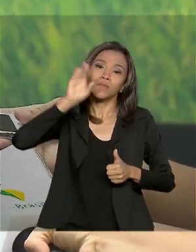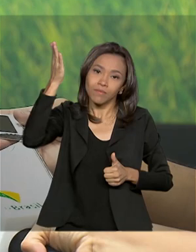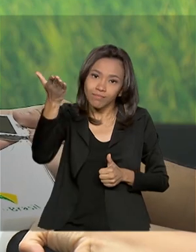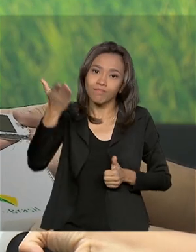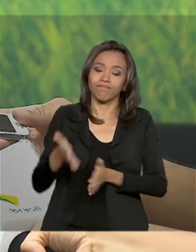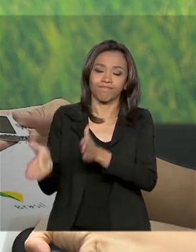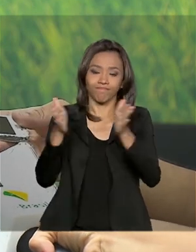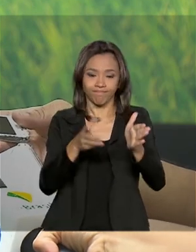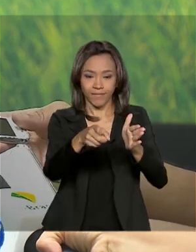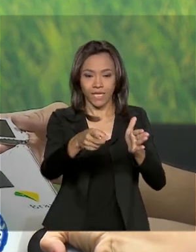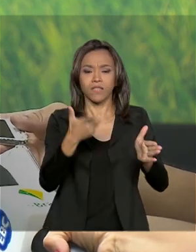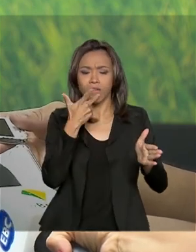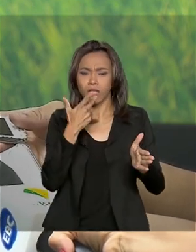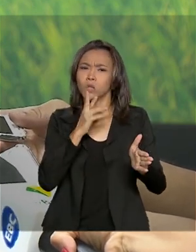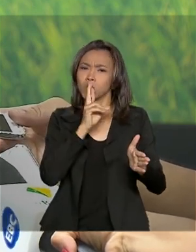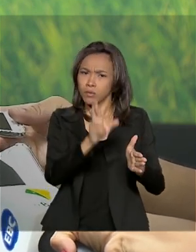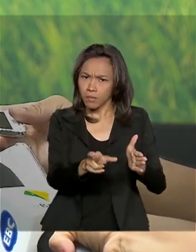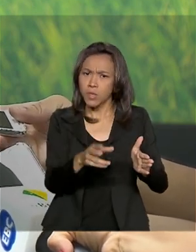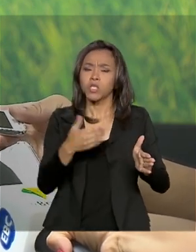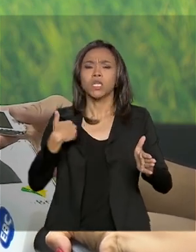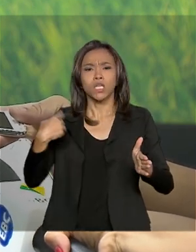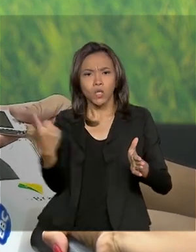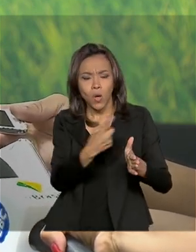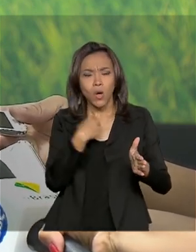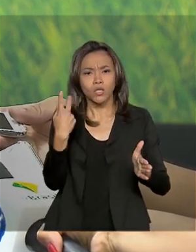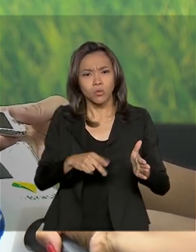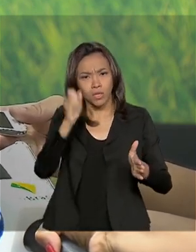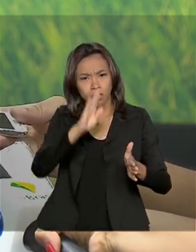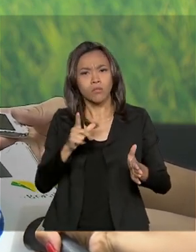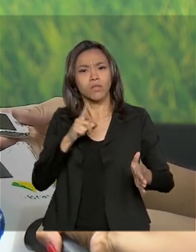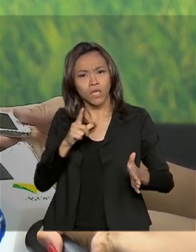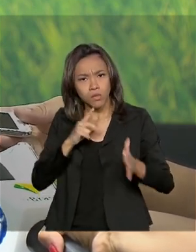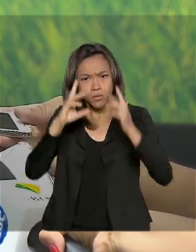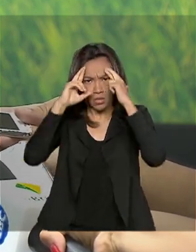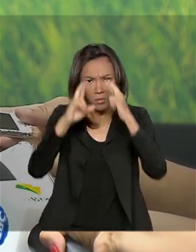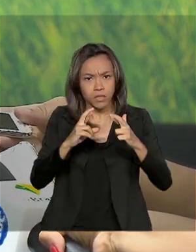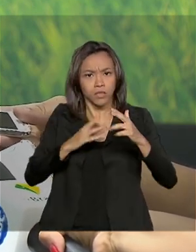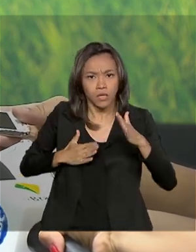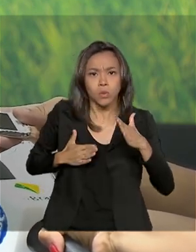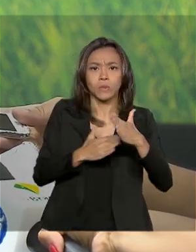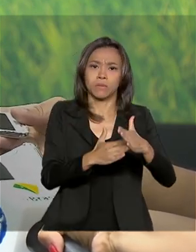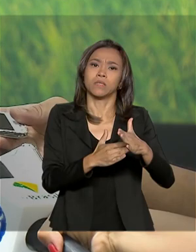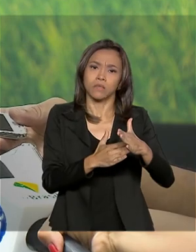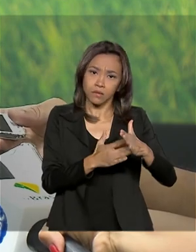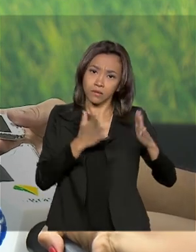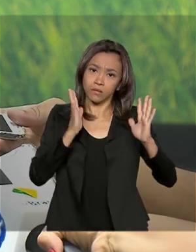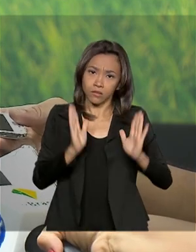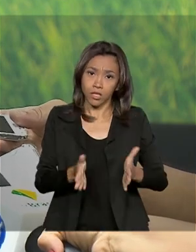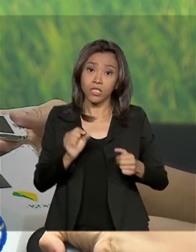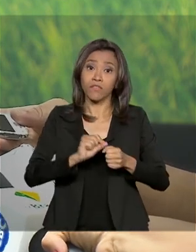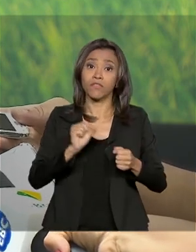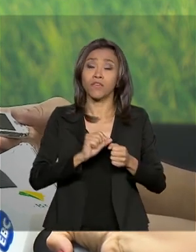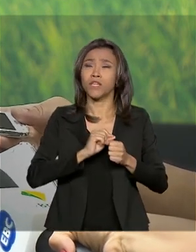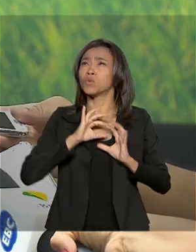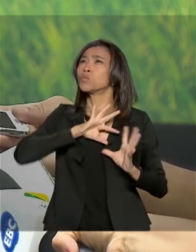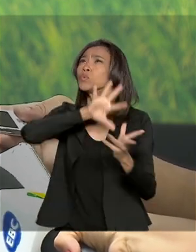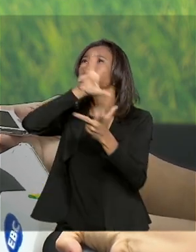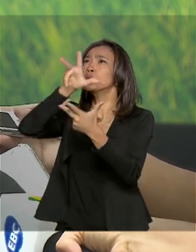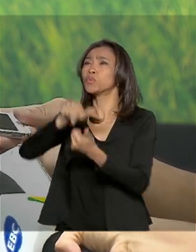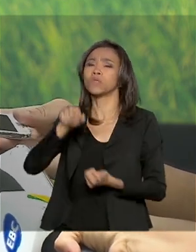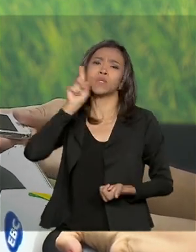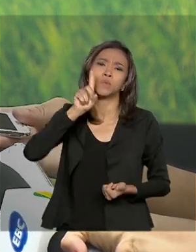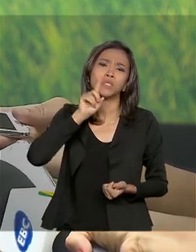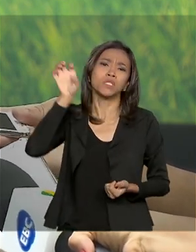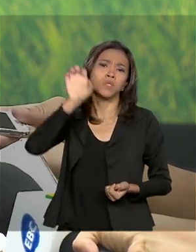apresentam dentro dos limites internacionais, dentro do que tem sido realizado no mundo inteiro, Estados Unidos, União Europeia,